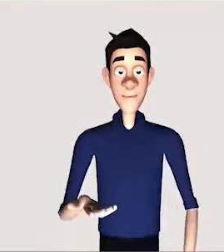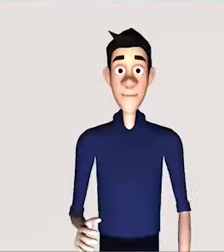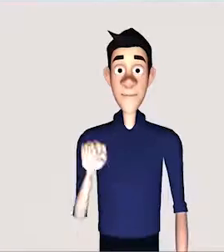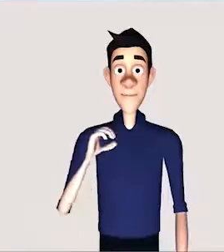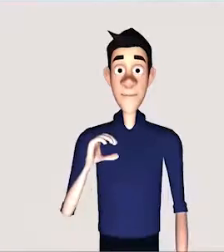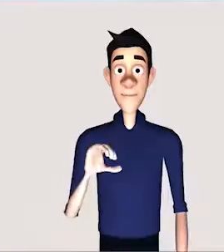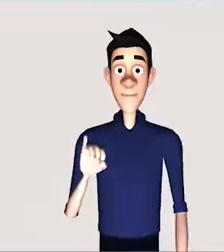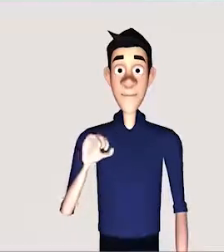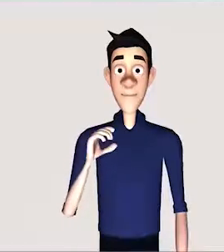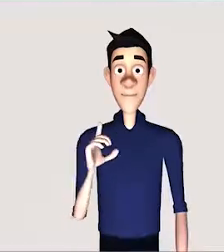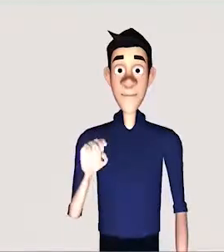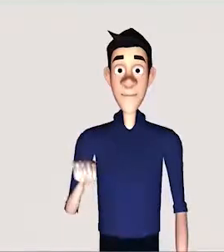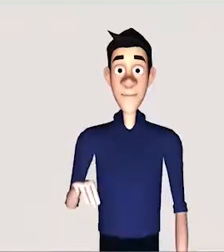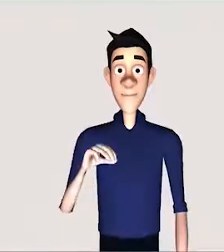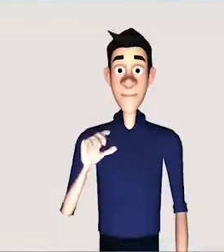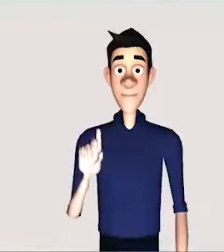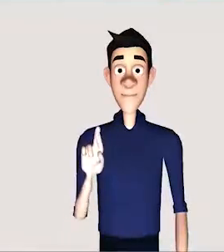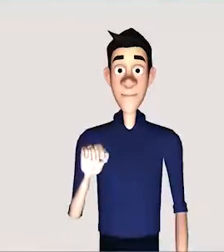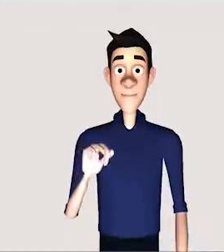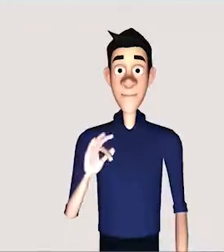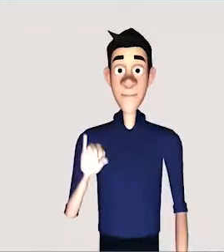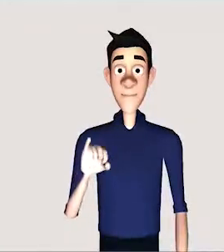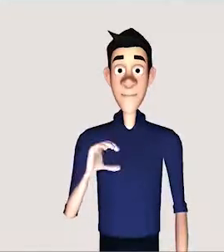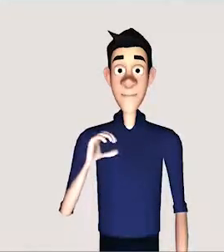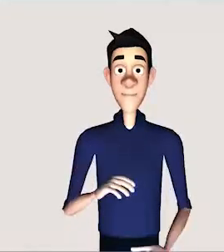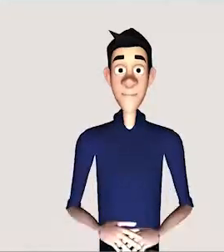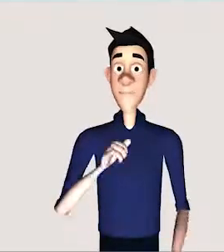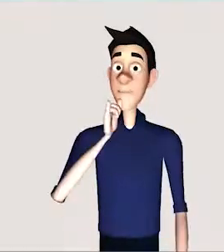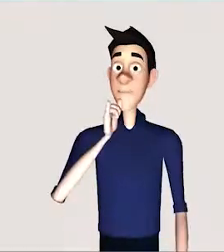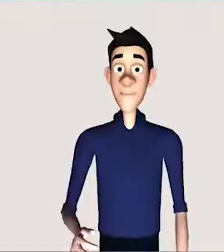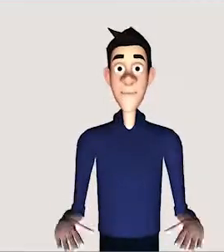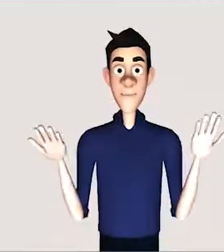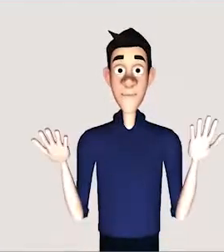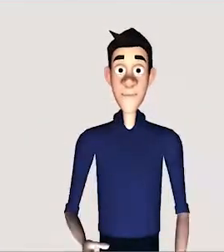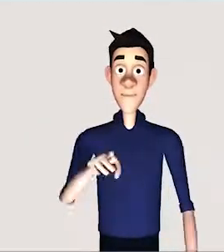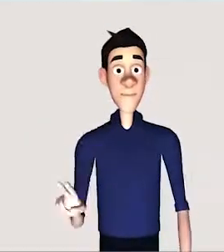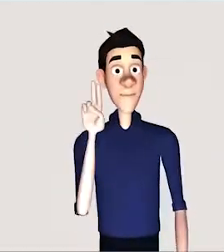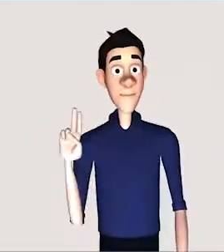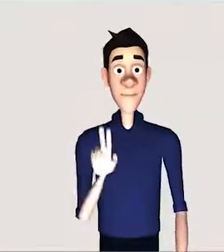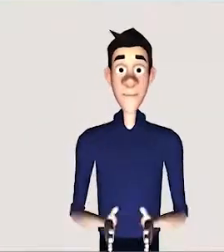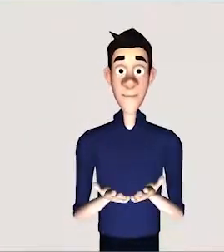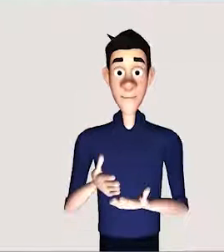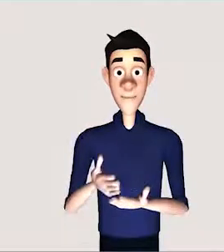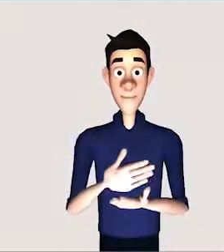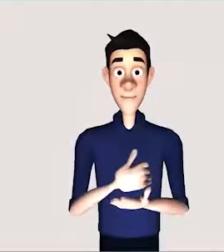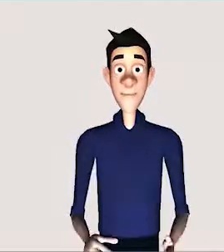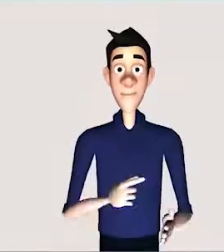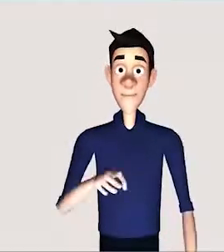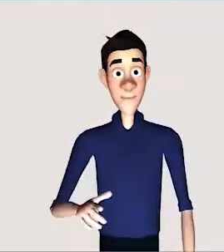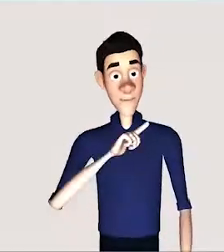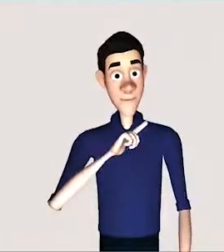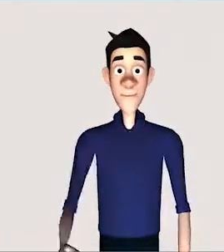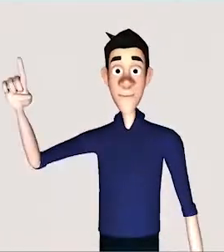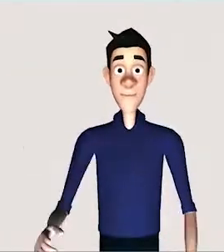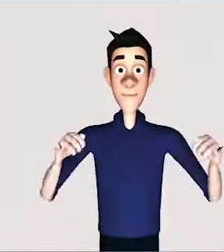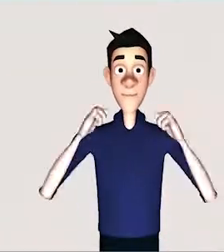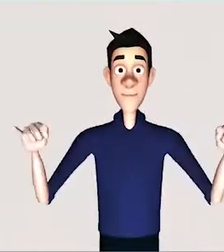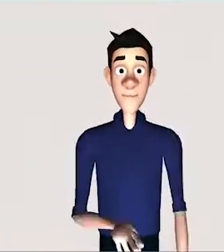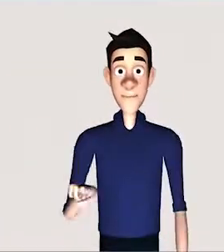assinatura, você tem lá as informações de nome, pelo menos quando eu visito um museu, geralmente o livro de assinatura tem